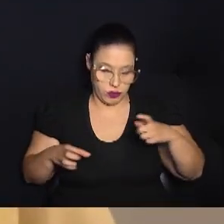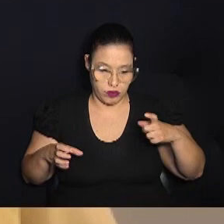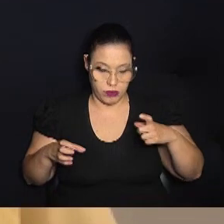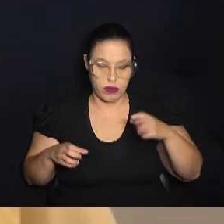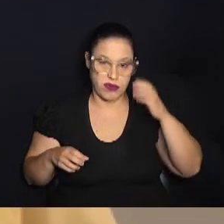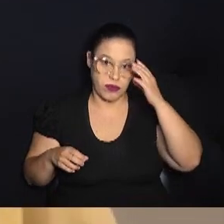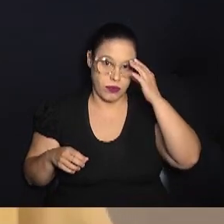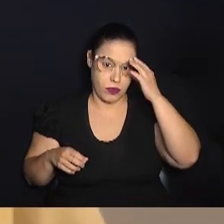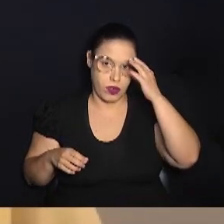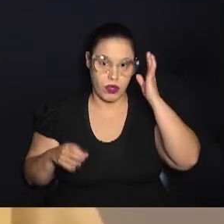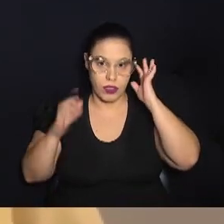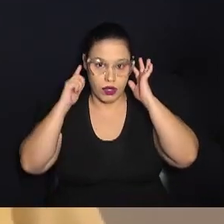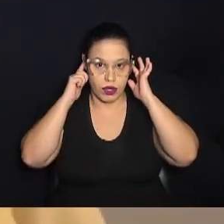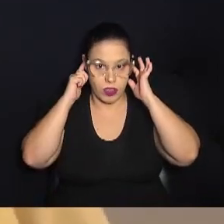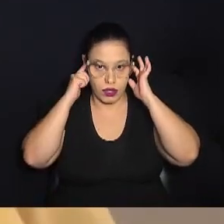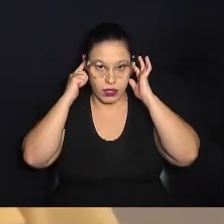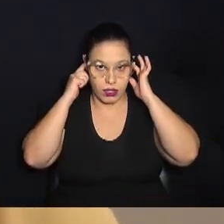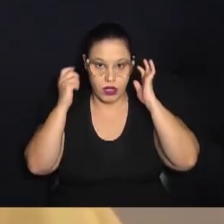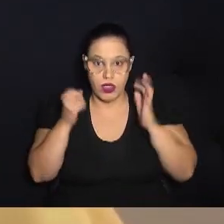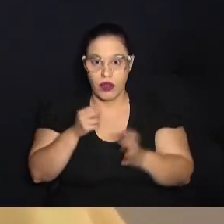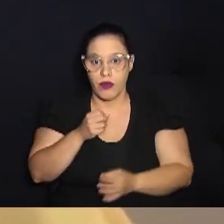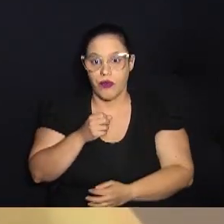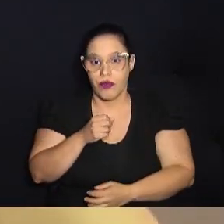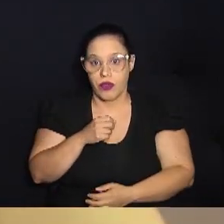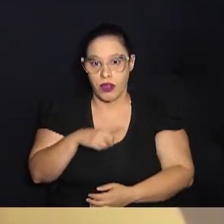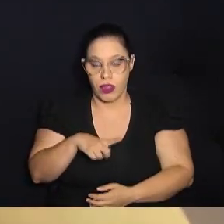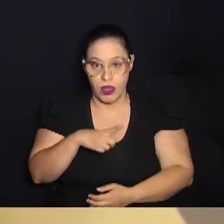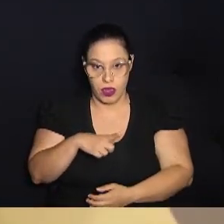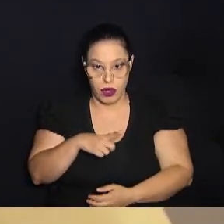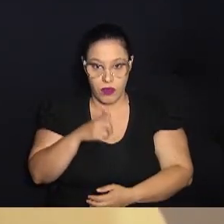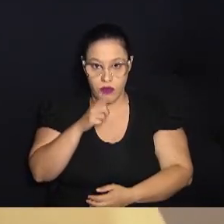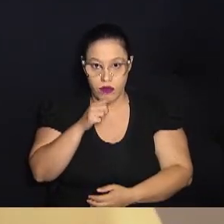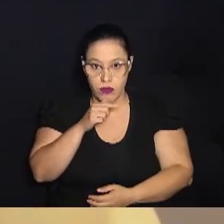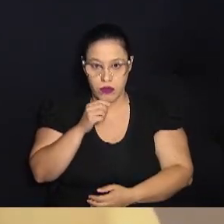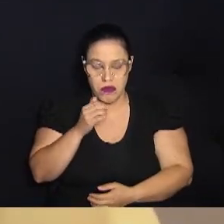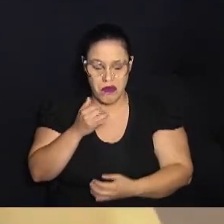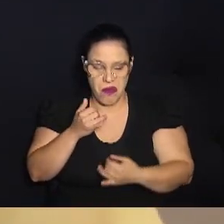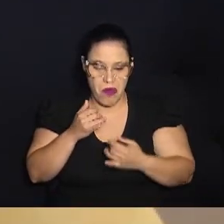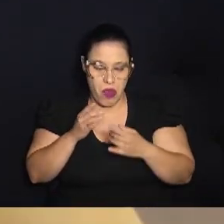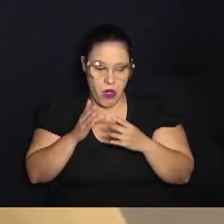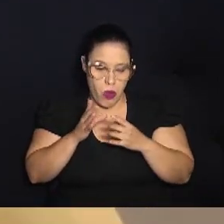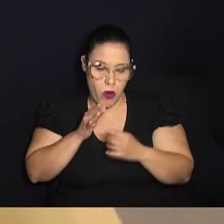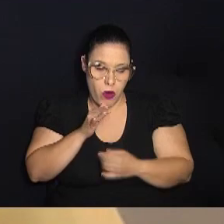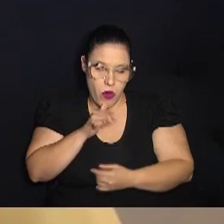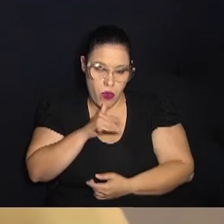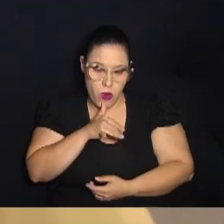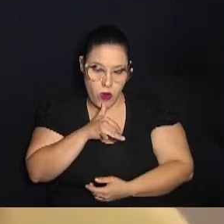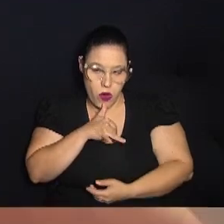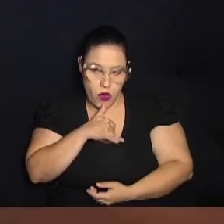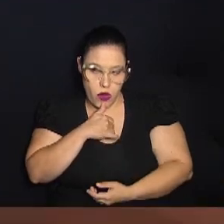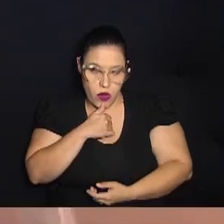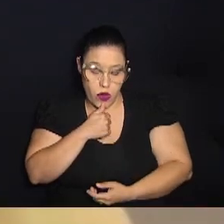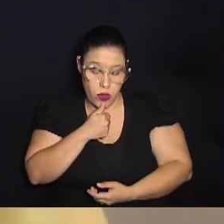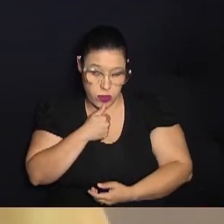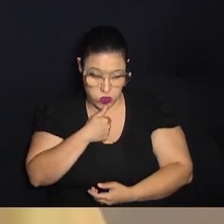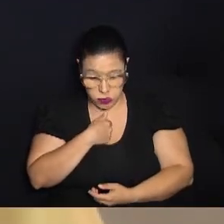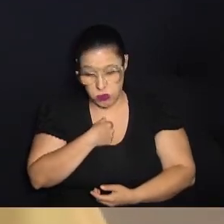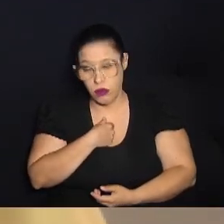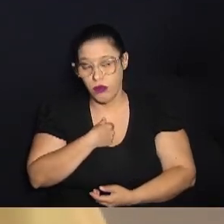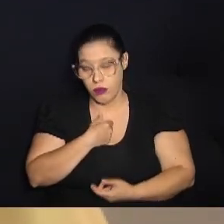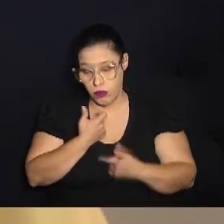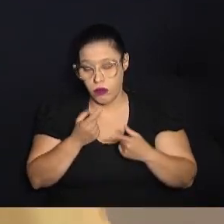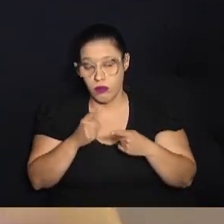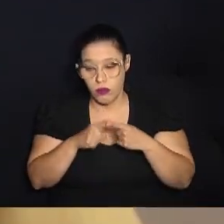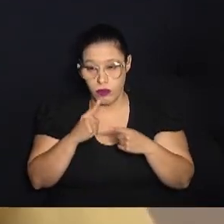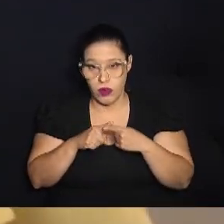não sentem sede. Então, além do vaso estar passando o sangue devagar nesse vaso porque ele está estreito, está mais vagarosa ainda